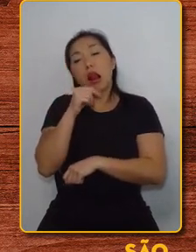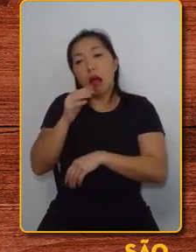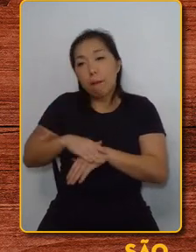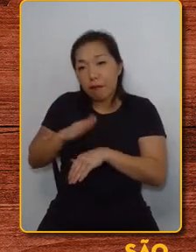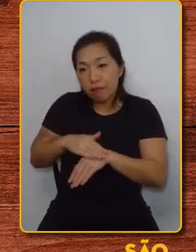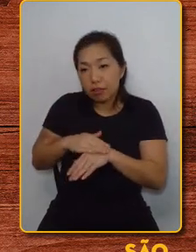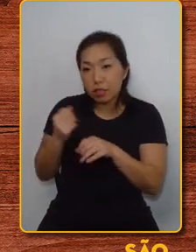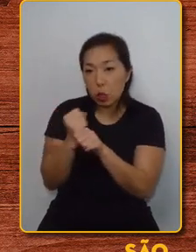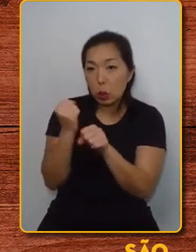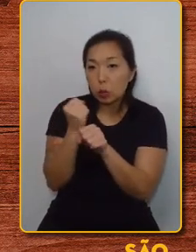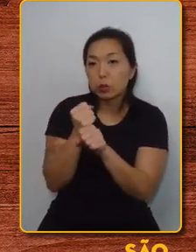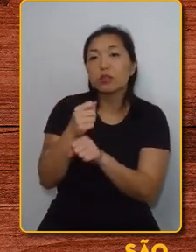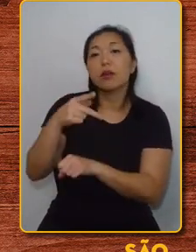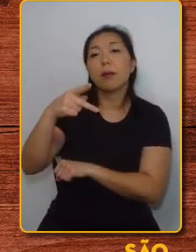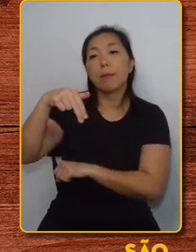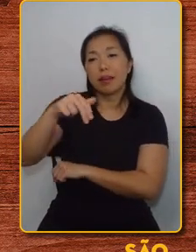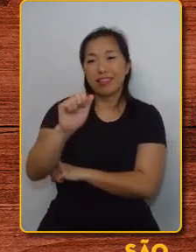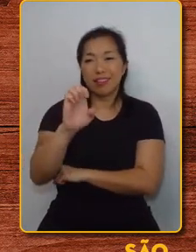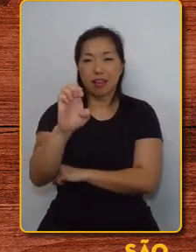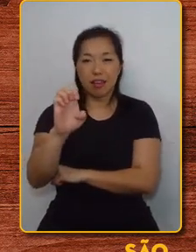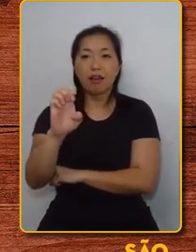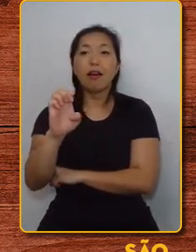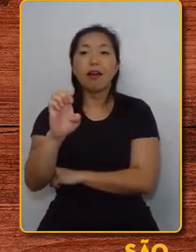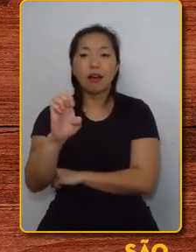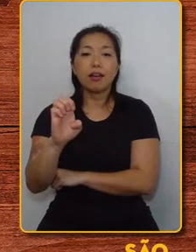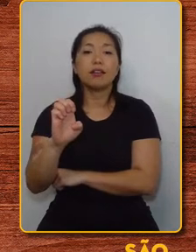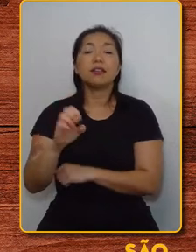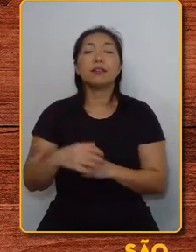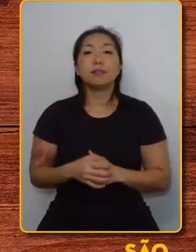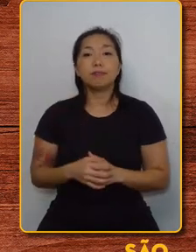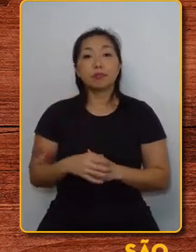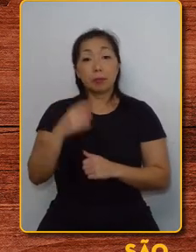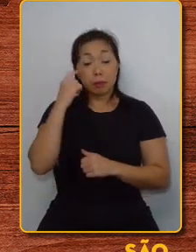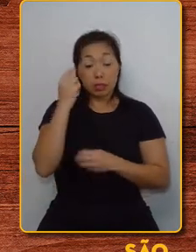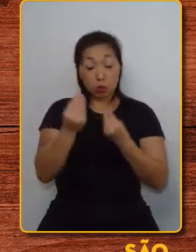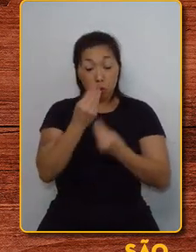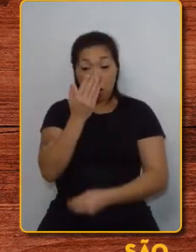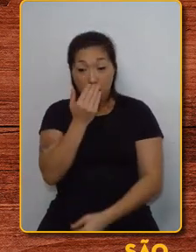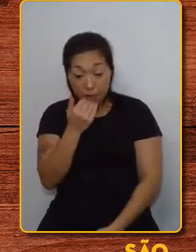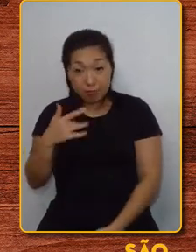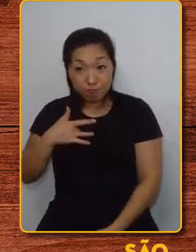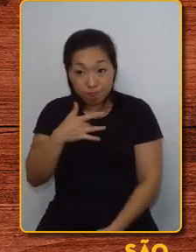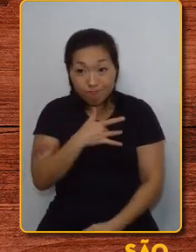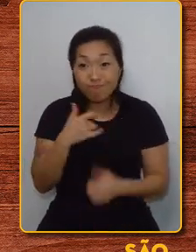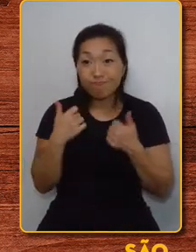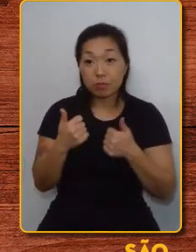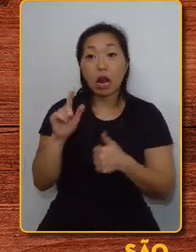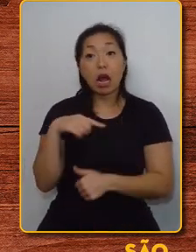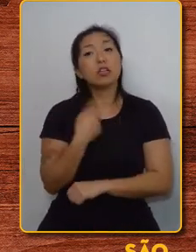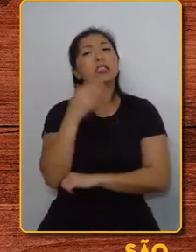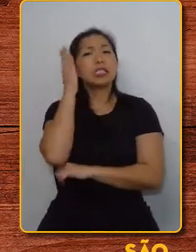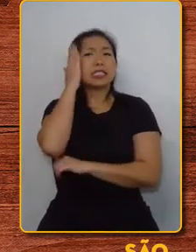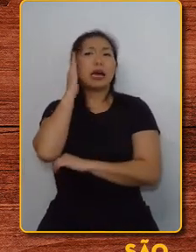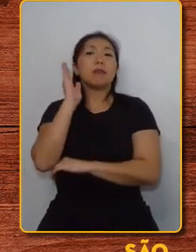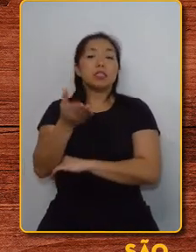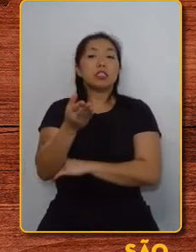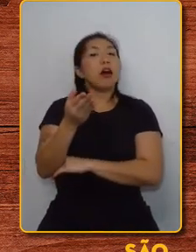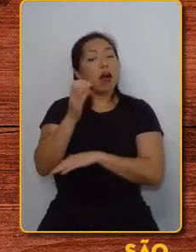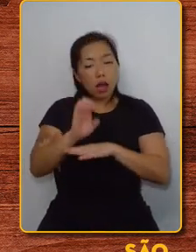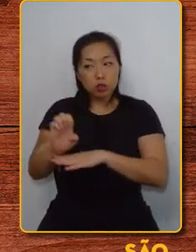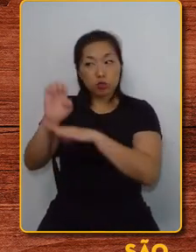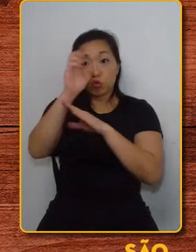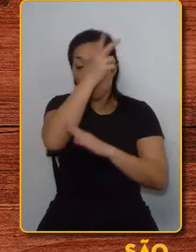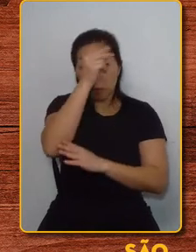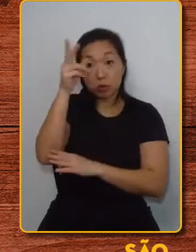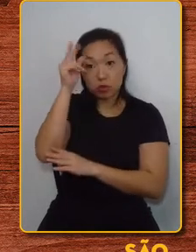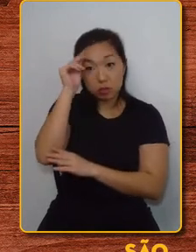o PNAE com alimentação, né? Nós sabemos como fazer, as estruturas nos municípios ainda existem.